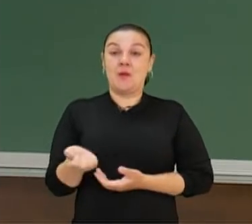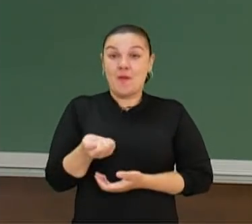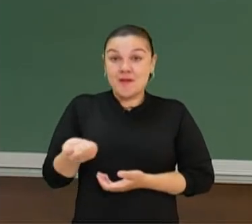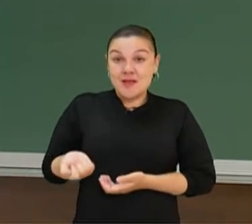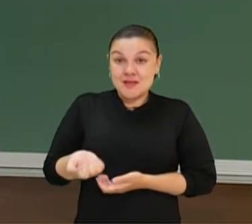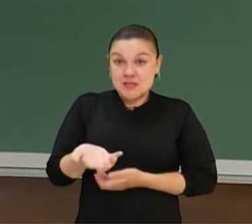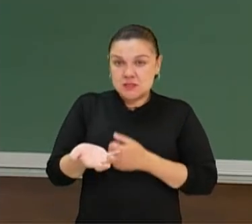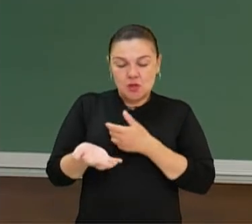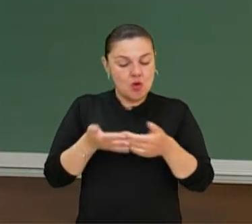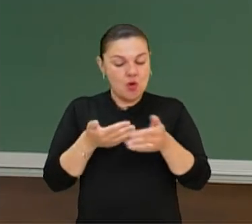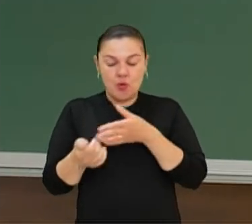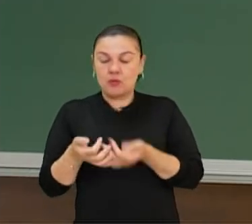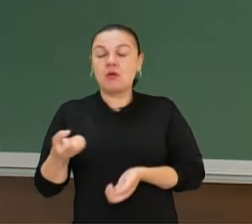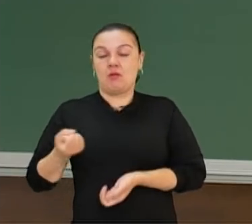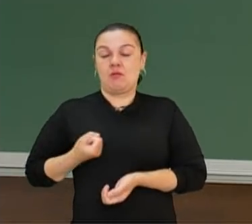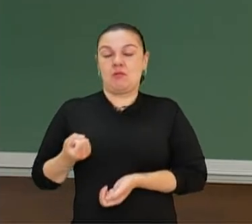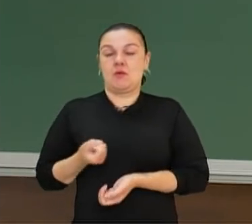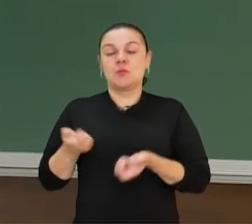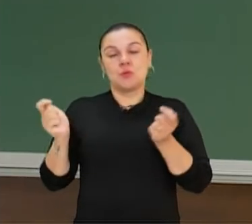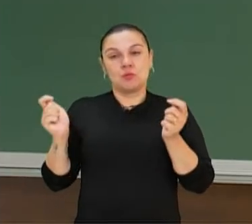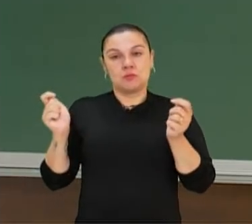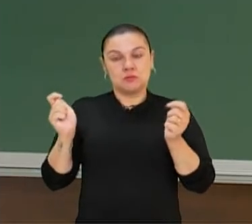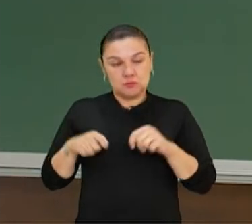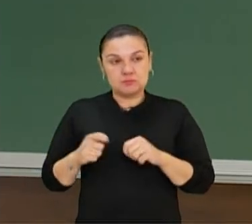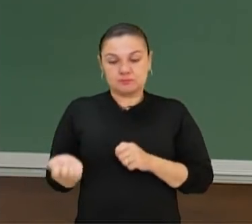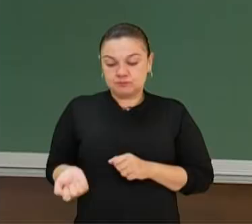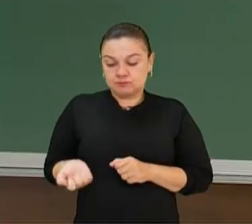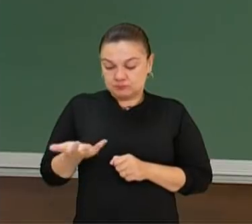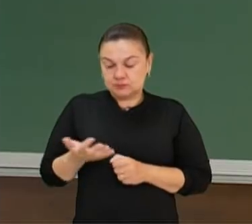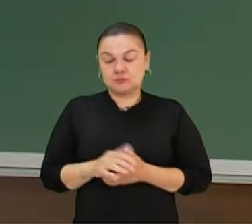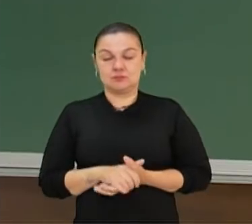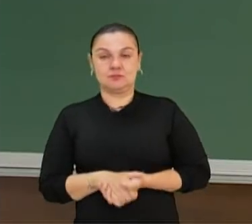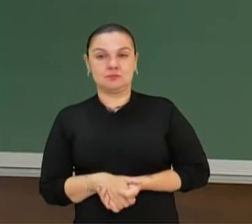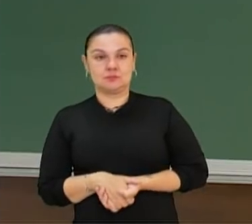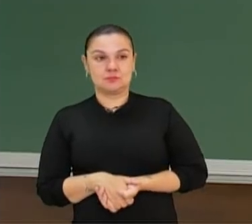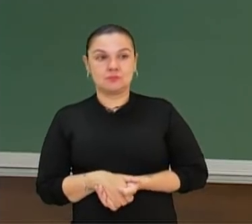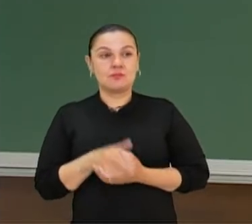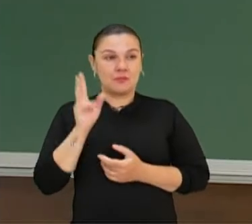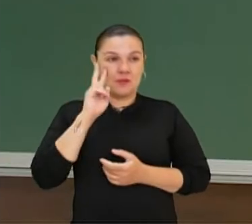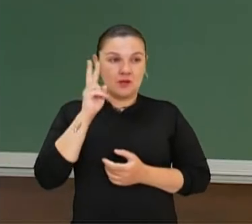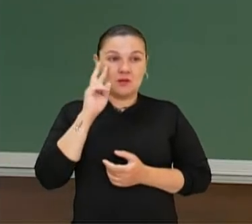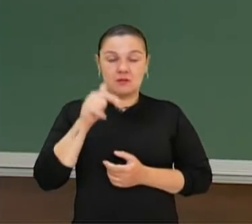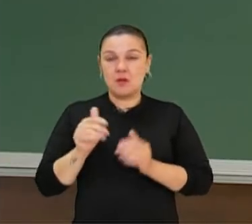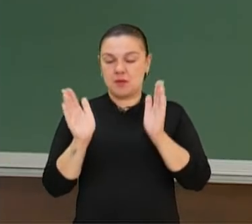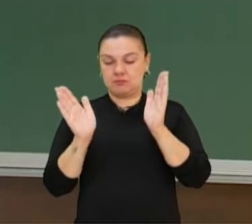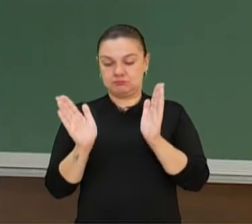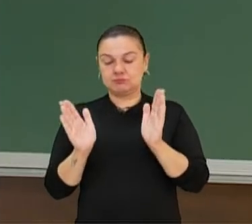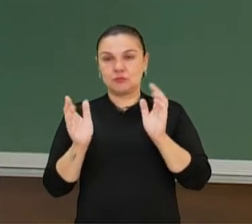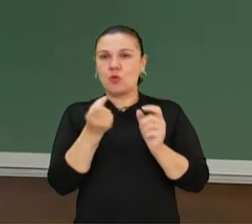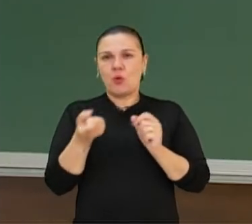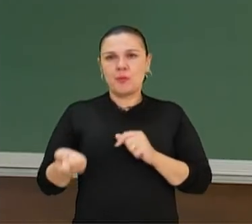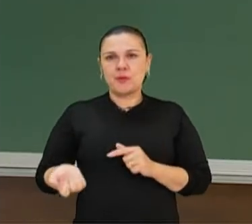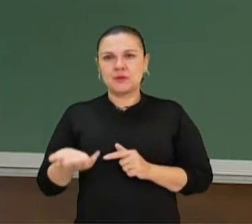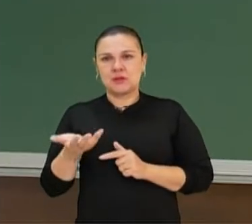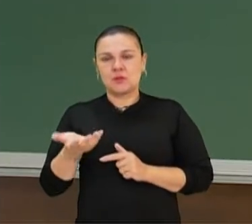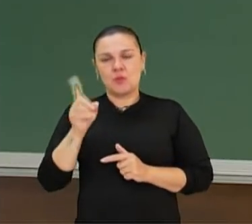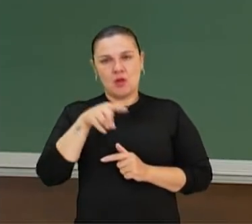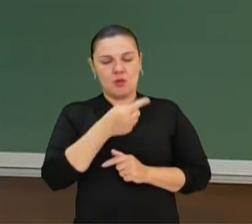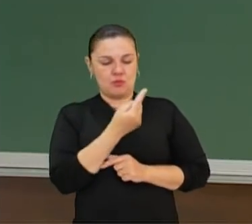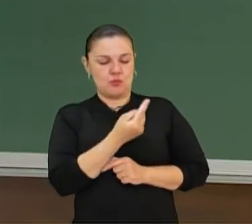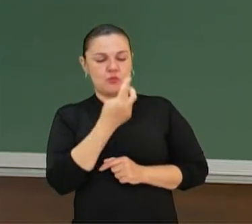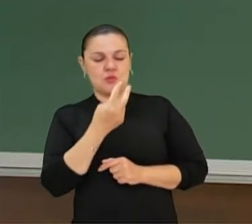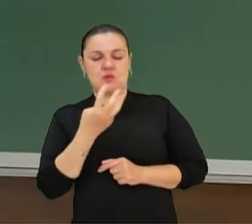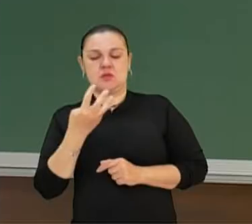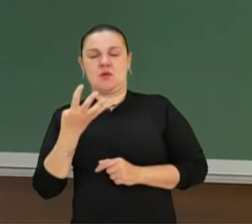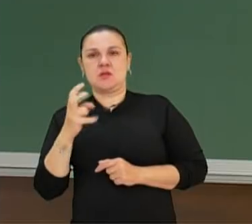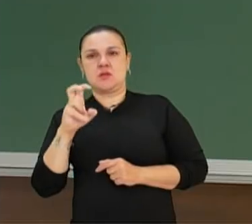Que qualquer número tem a mesma chance de ocorrer. Vocês lembram como é que é um dado? O dado comum é numerado de 1